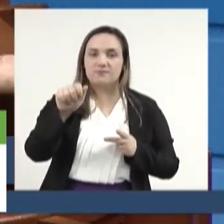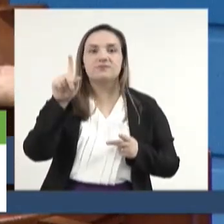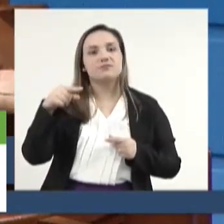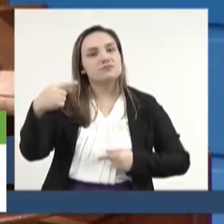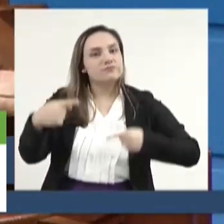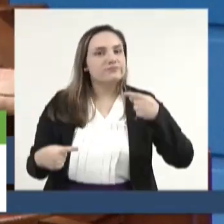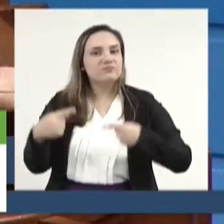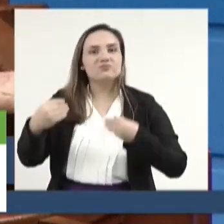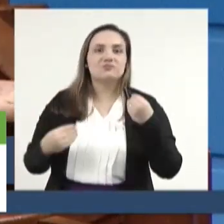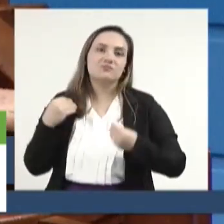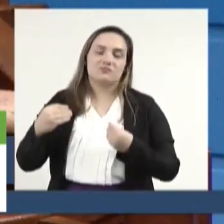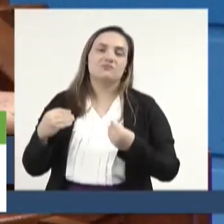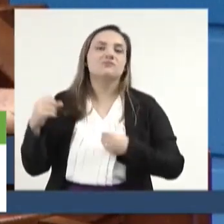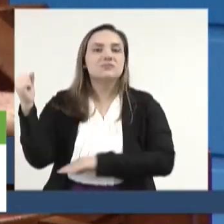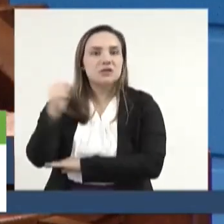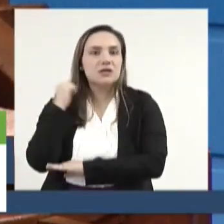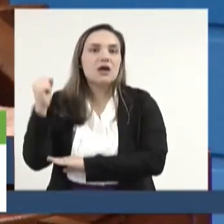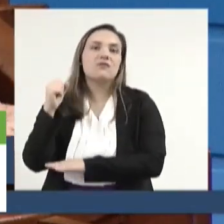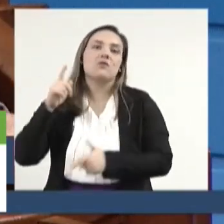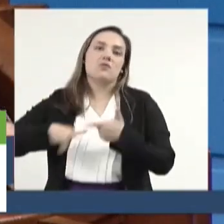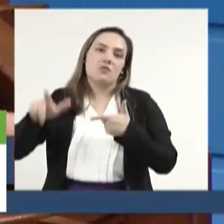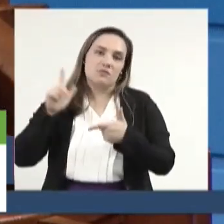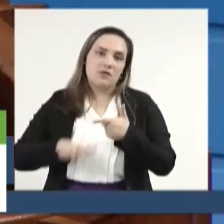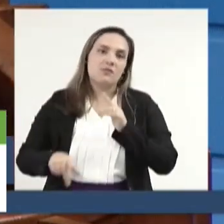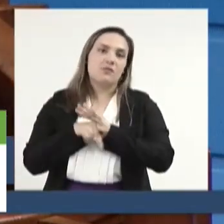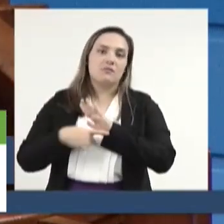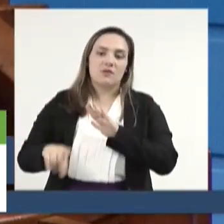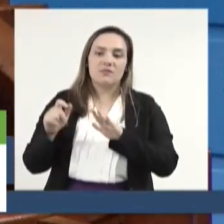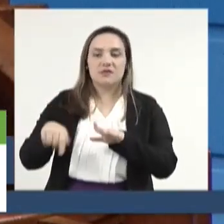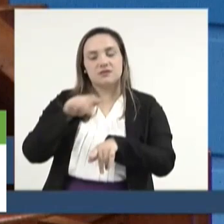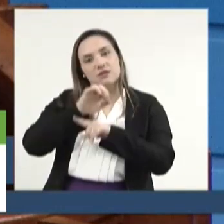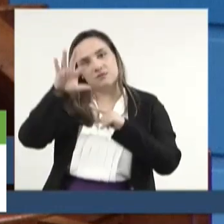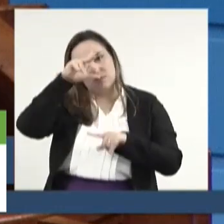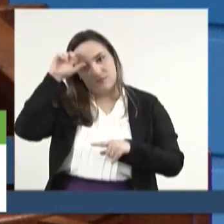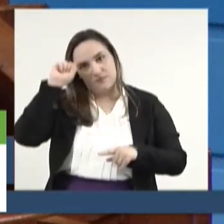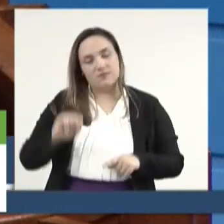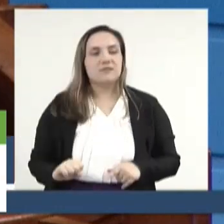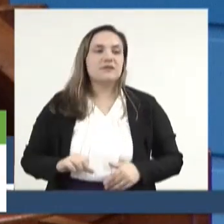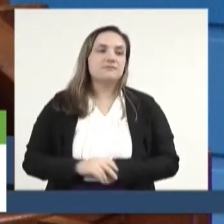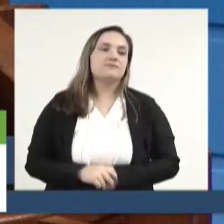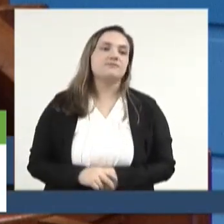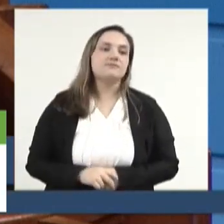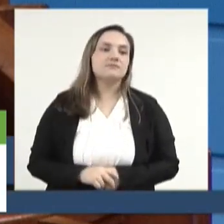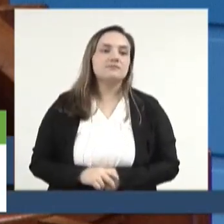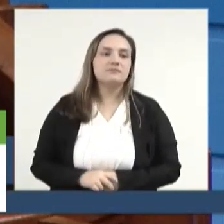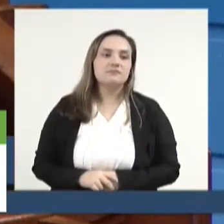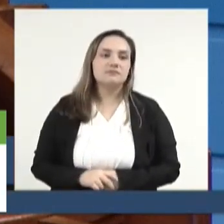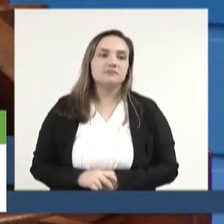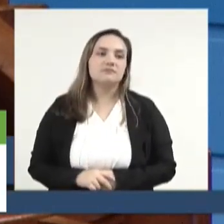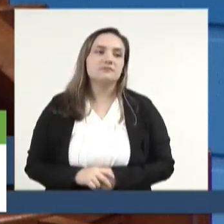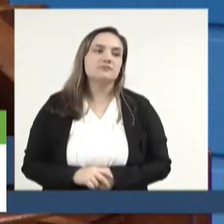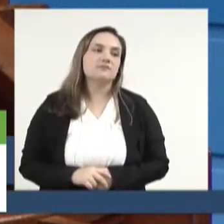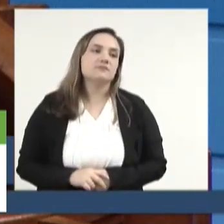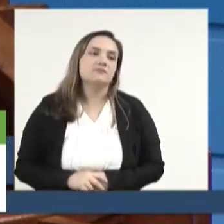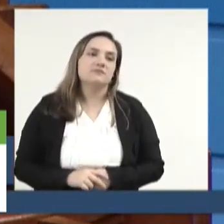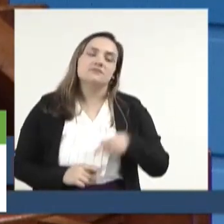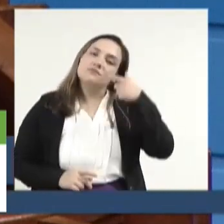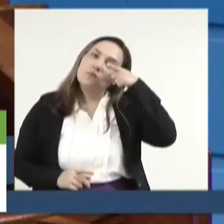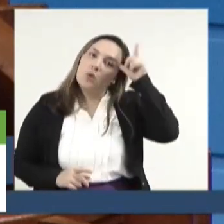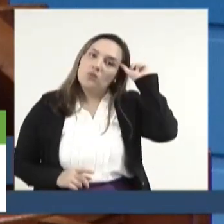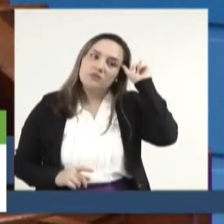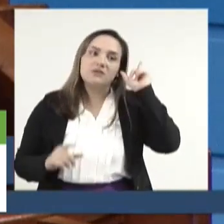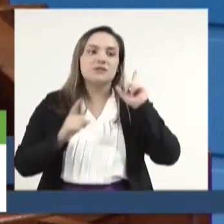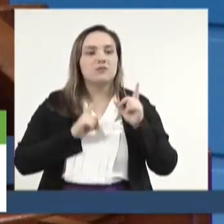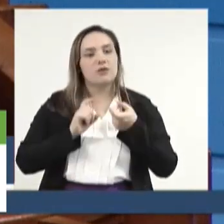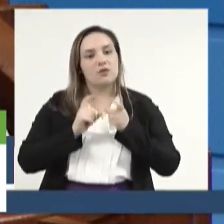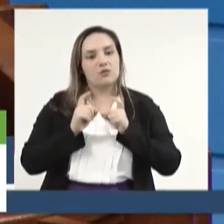a gravidade do problema para o estado de Mato Grosso do Sul. Ontem, houve uma